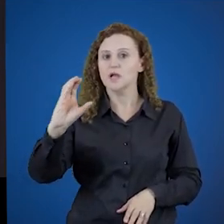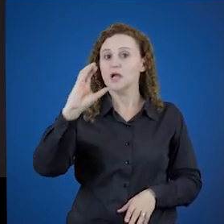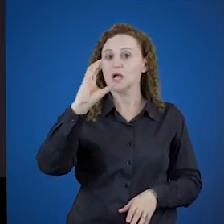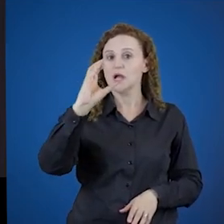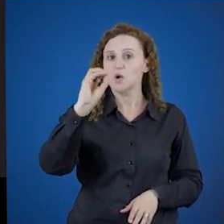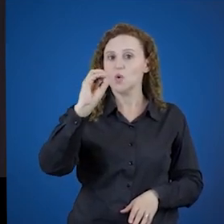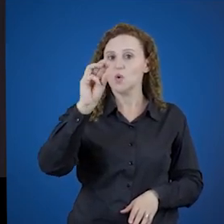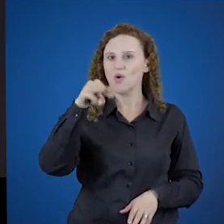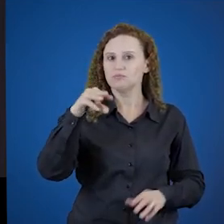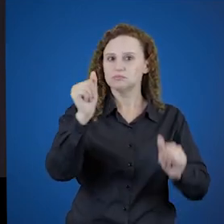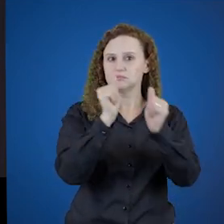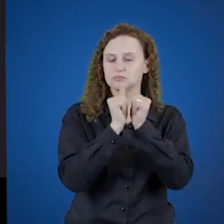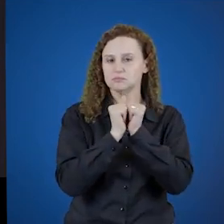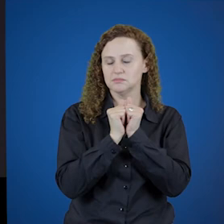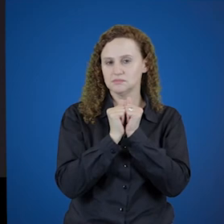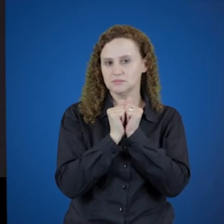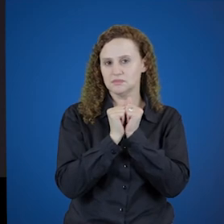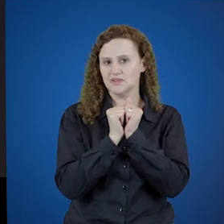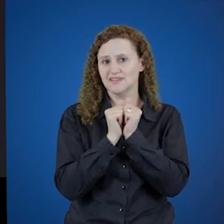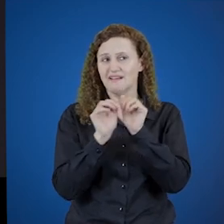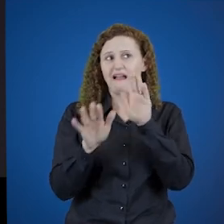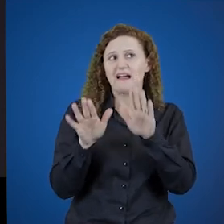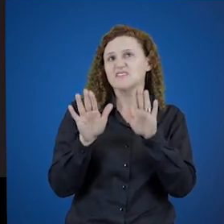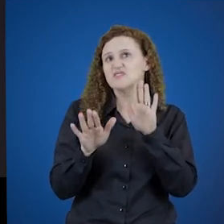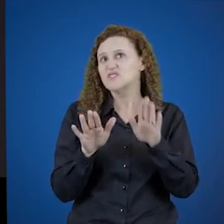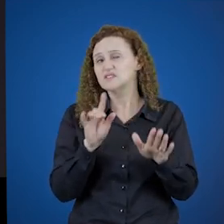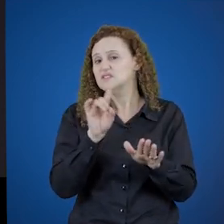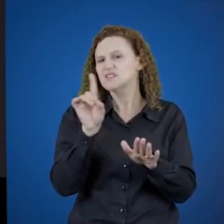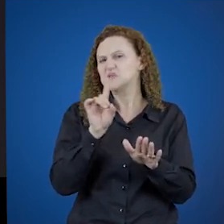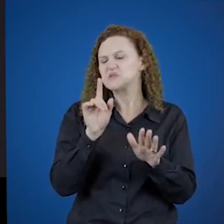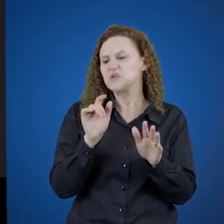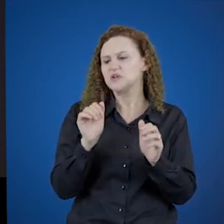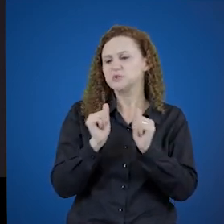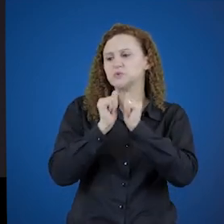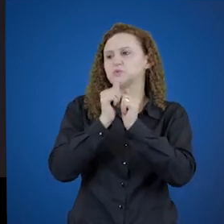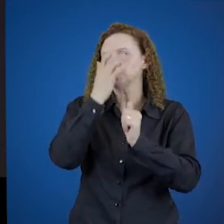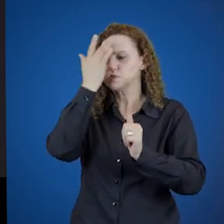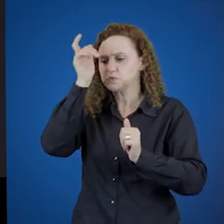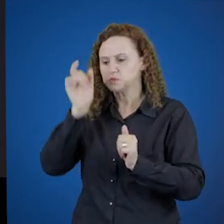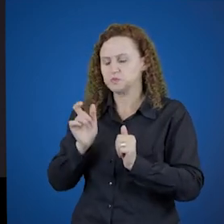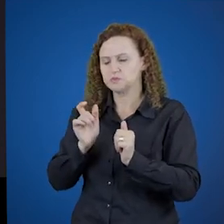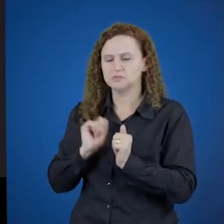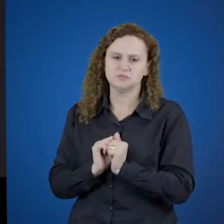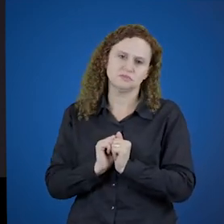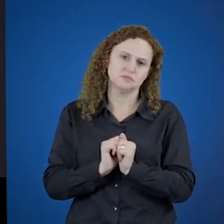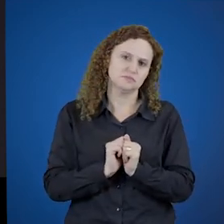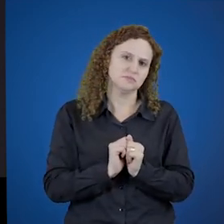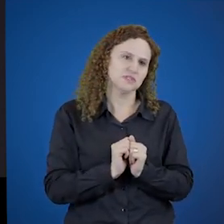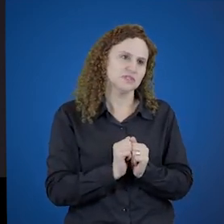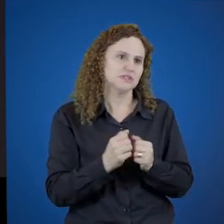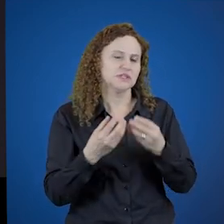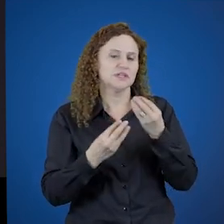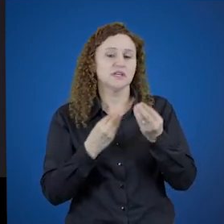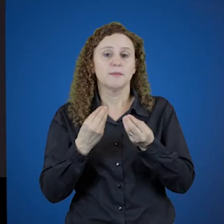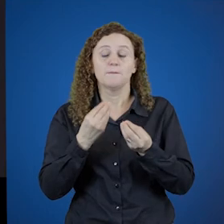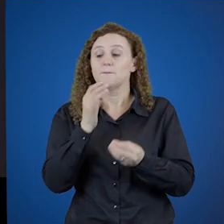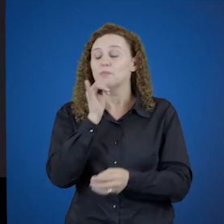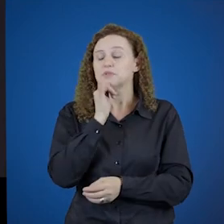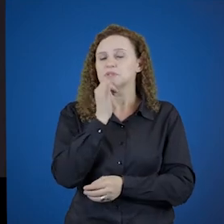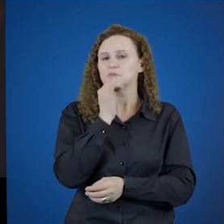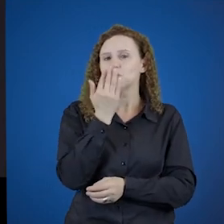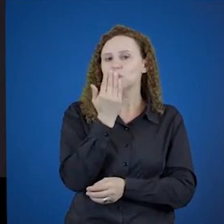com não nem sempre indicando companhia por exemplo se eu digo eu